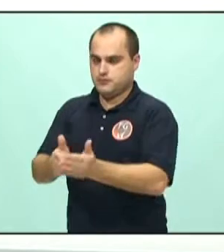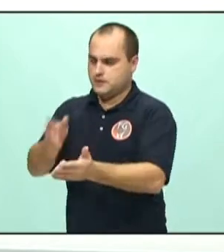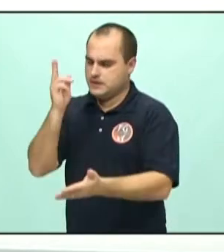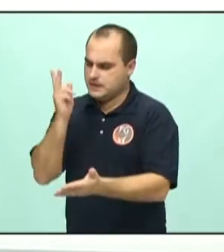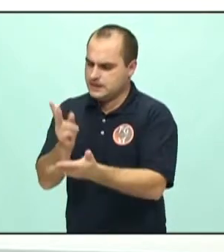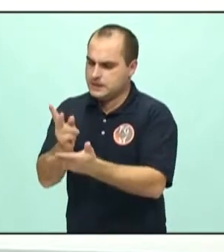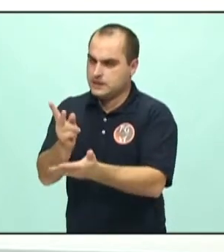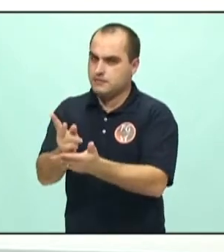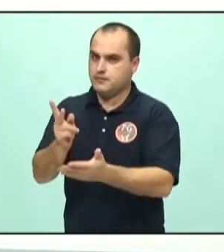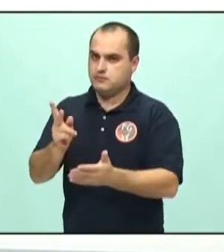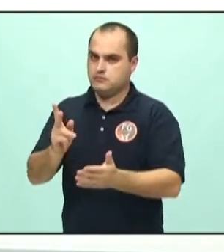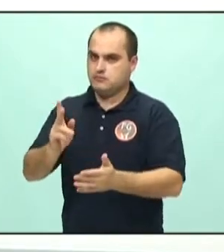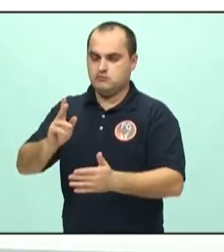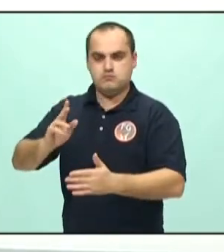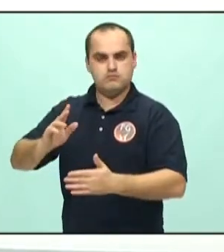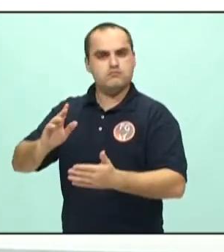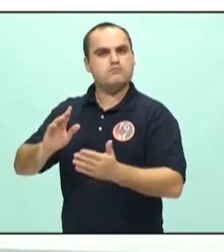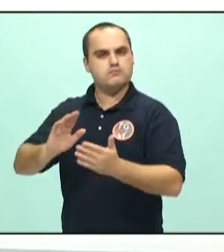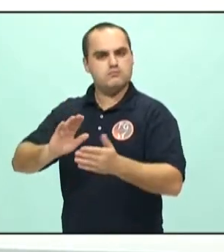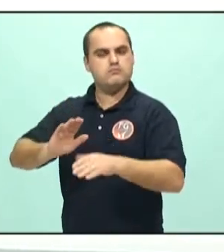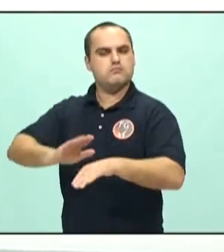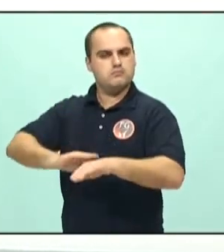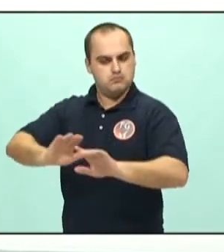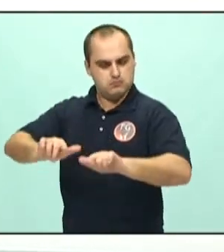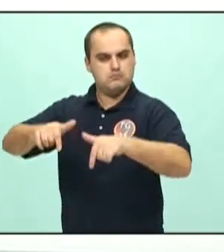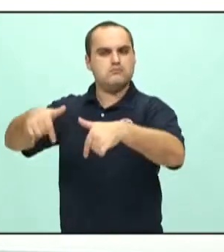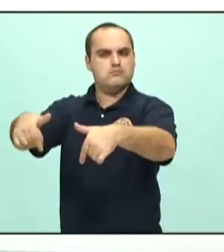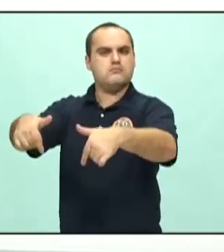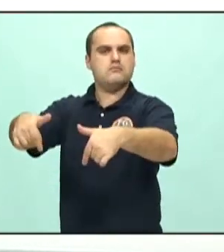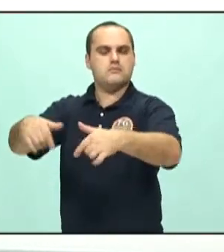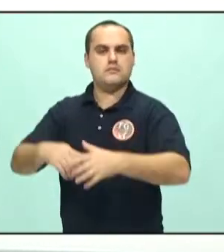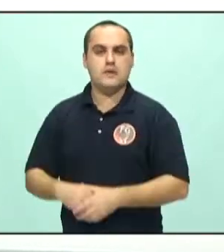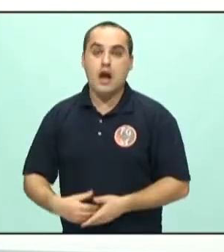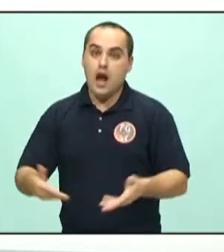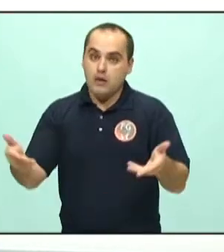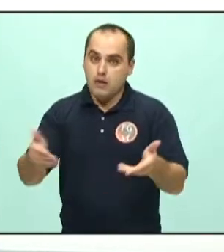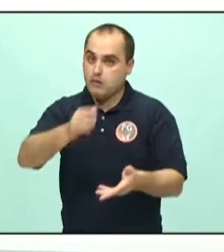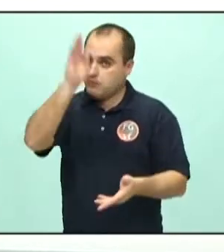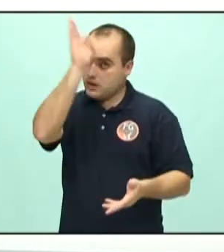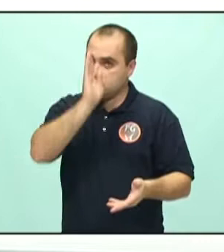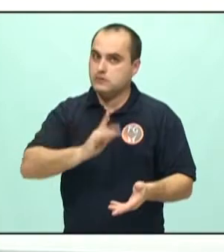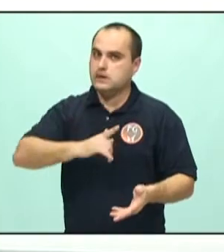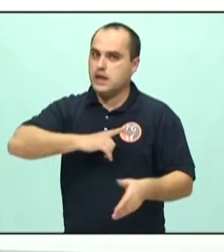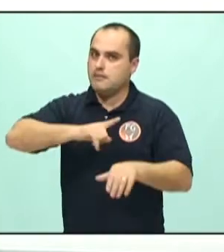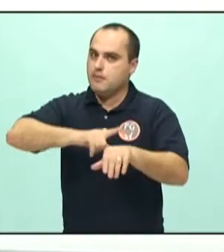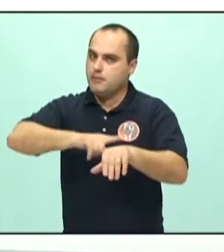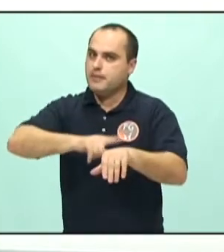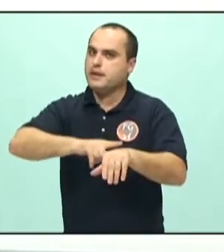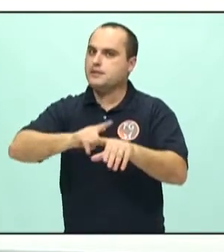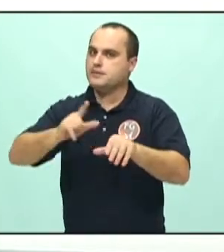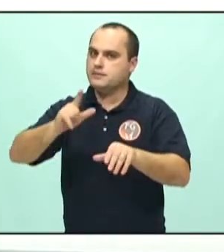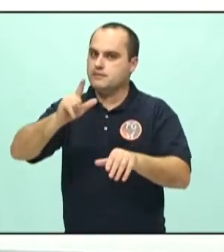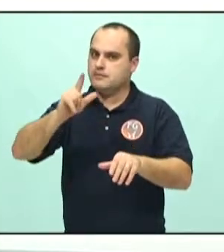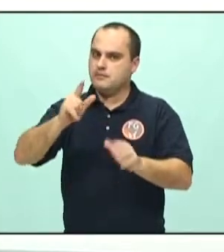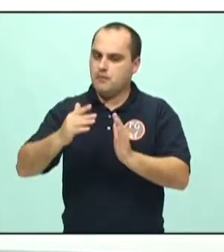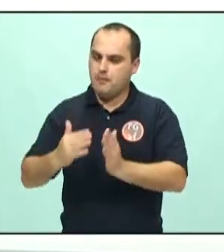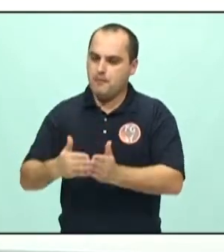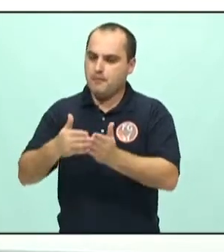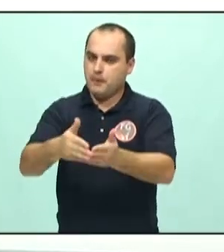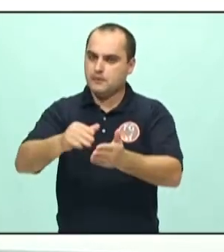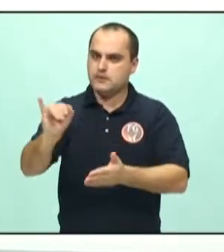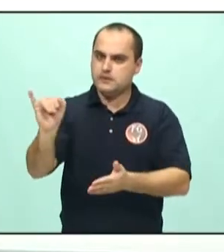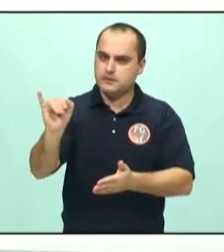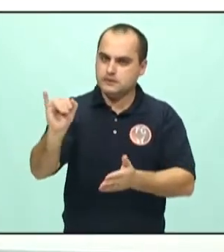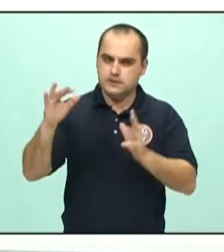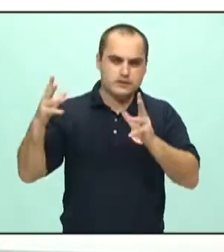Essa discussão, existe um movimento, sim, de privatização dos portos nacionais. E aqui nós já defendemos, através de uma audiência pública, através